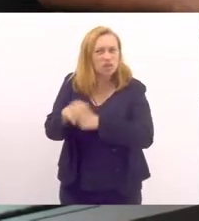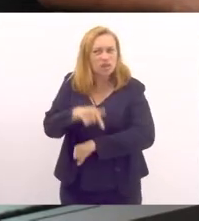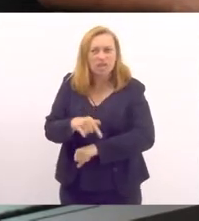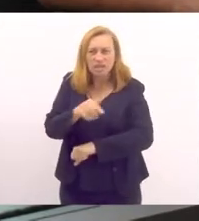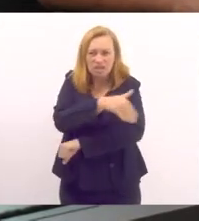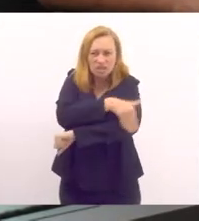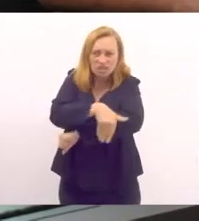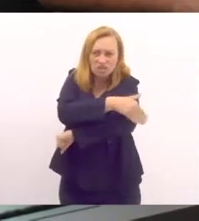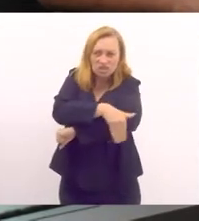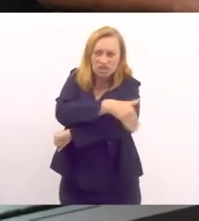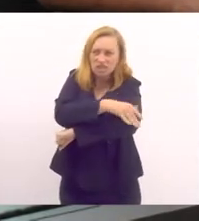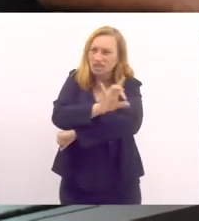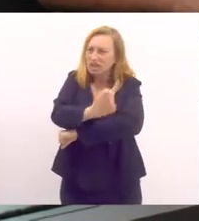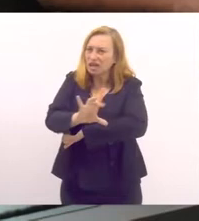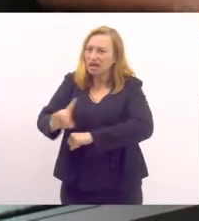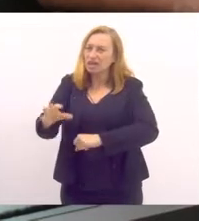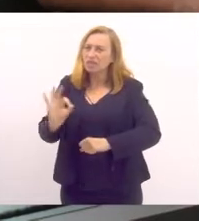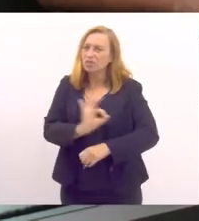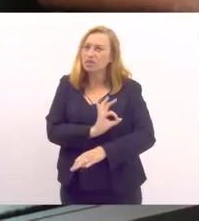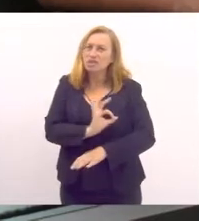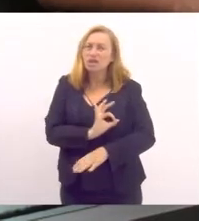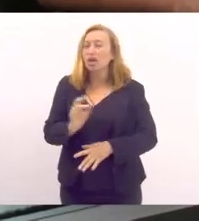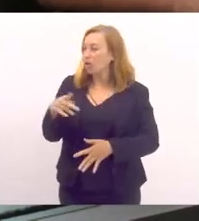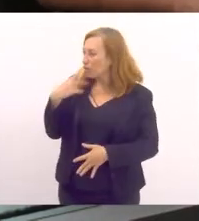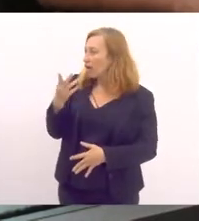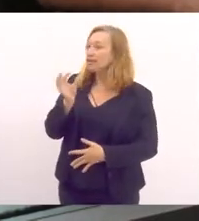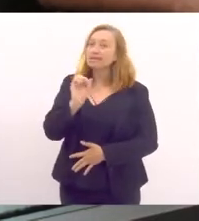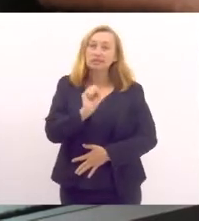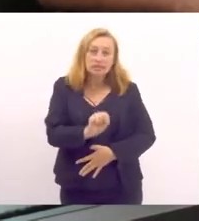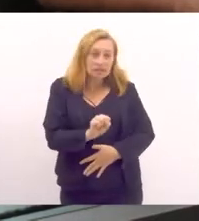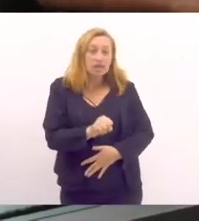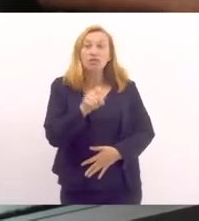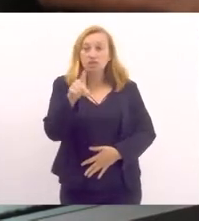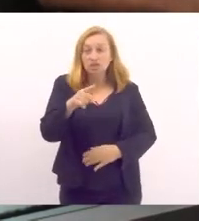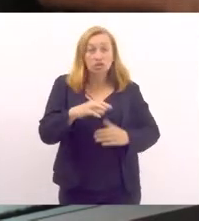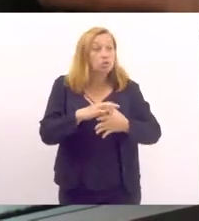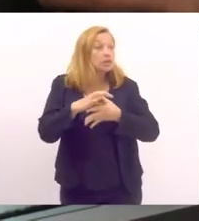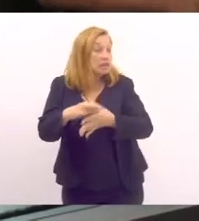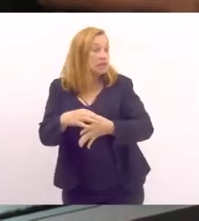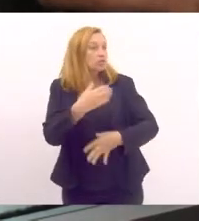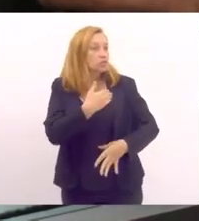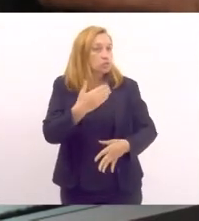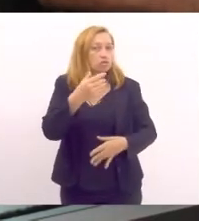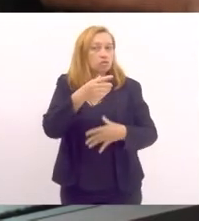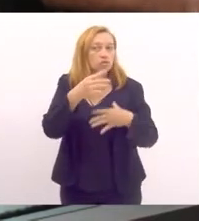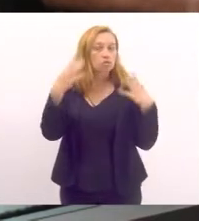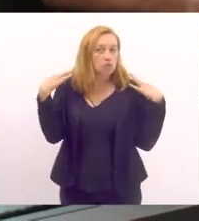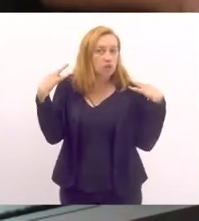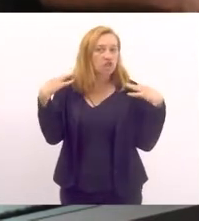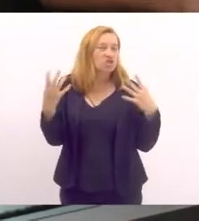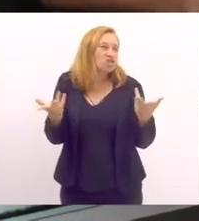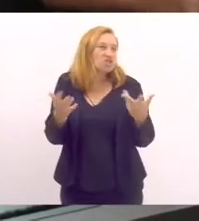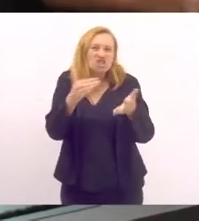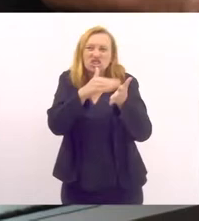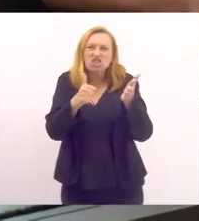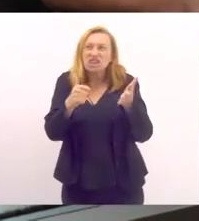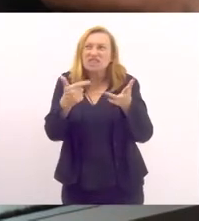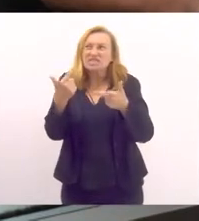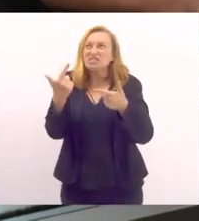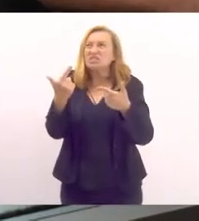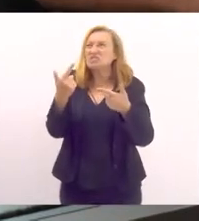vejo um policial. Eu falo, claro, pô, vocês estão com guia de turismo. Tira essa mística do Rio de Janeiro ser uma